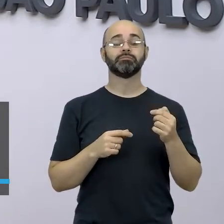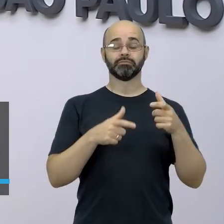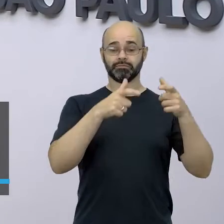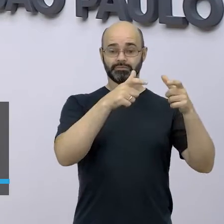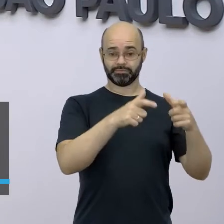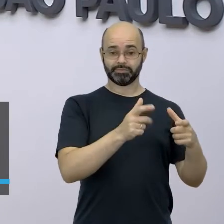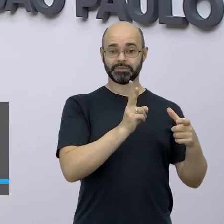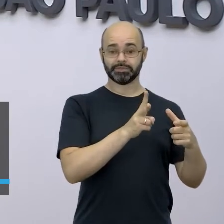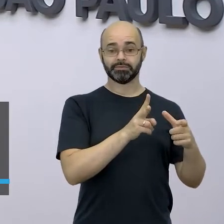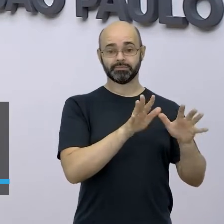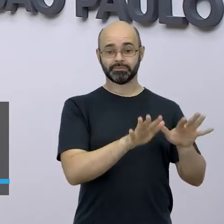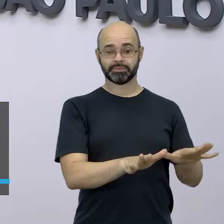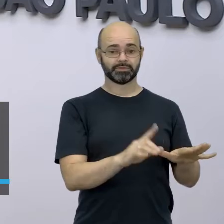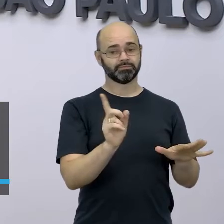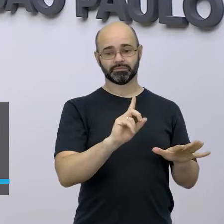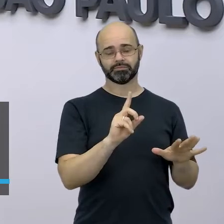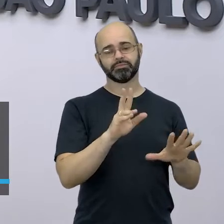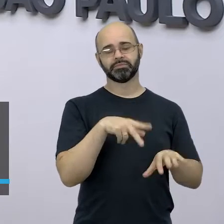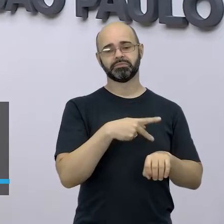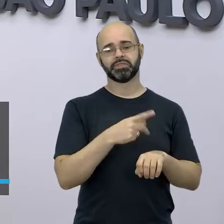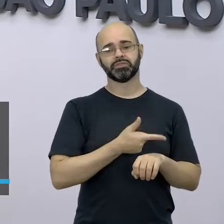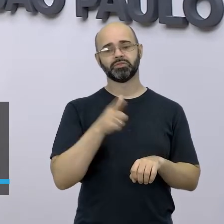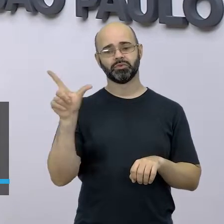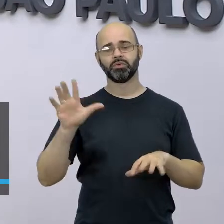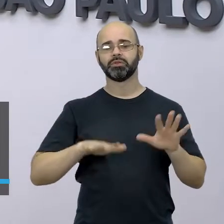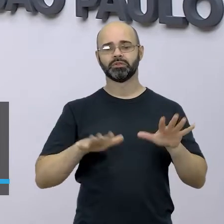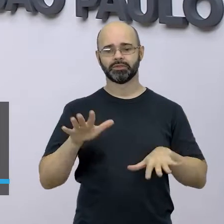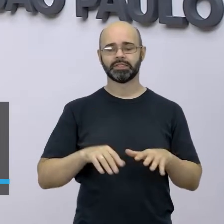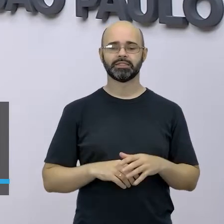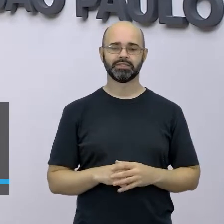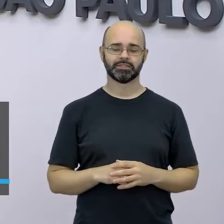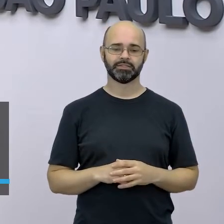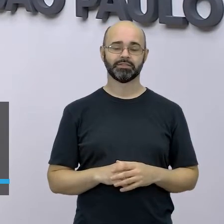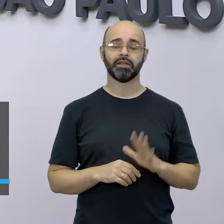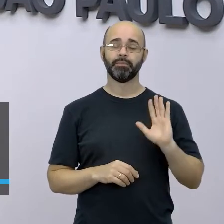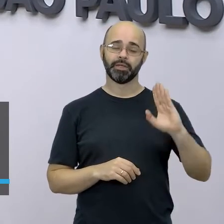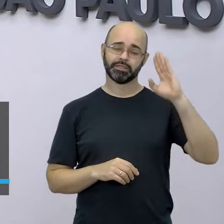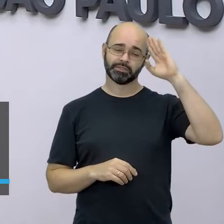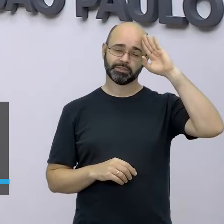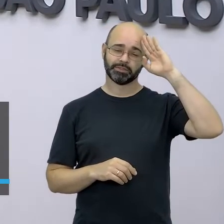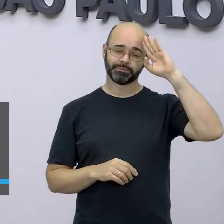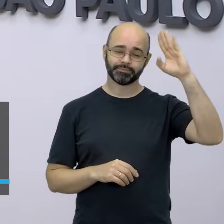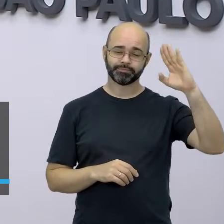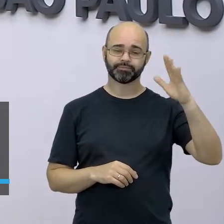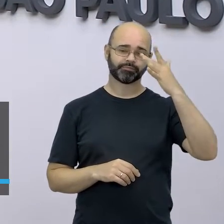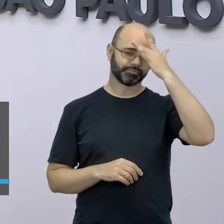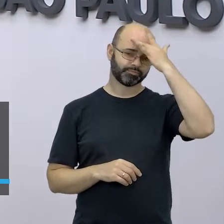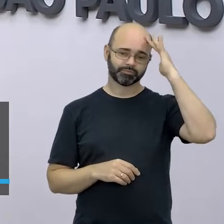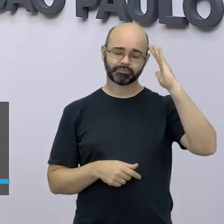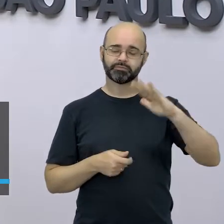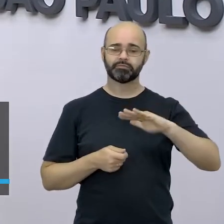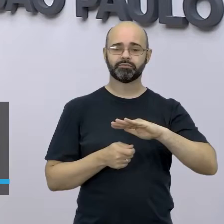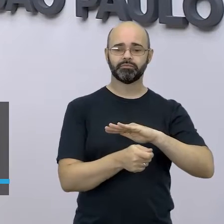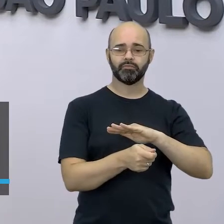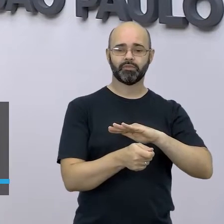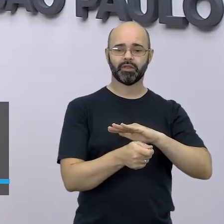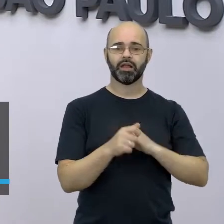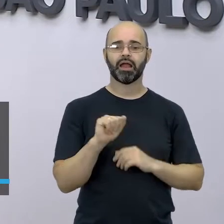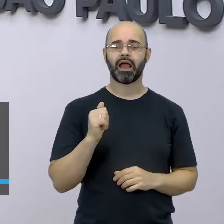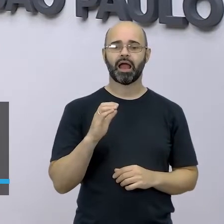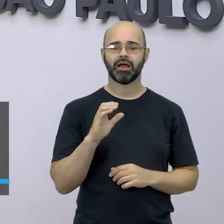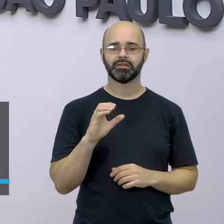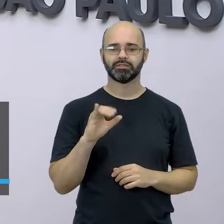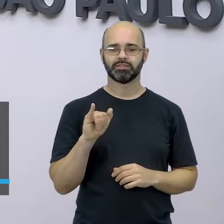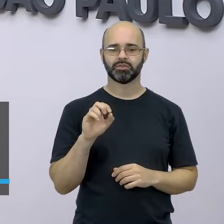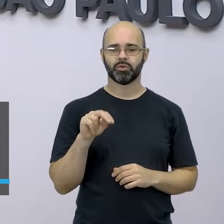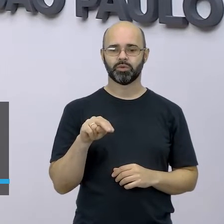localiza nesses países, mas de qualquer forma os principais acionistas, etc., eles são provenientes